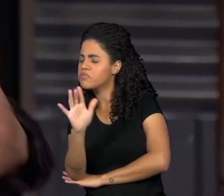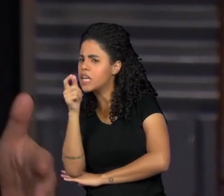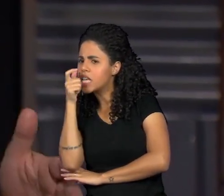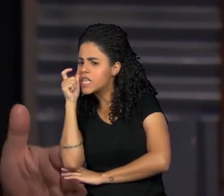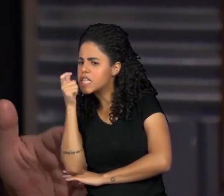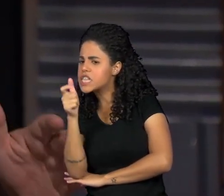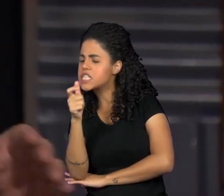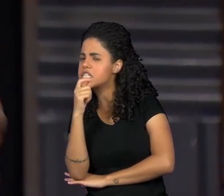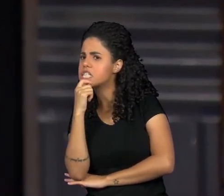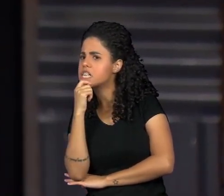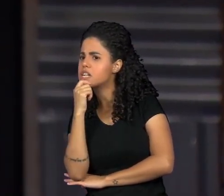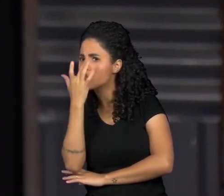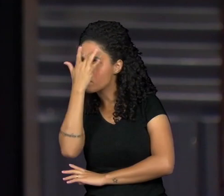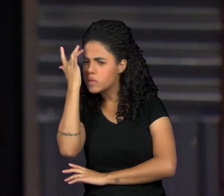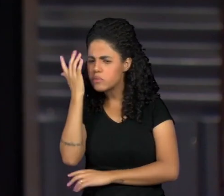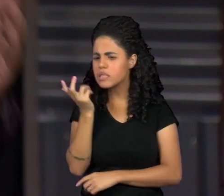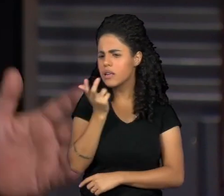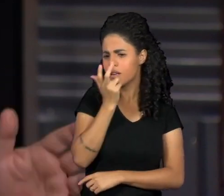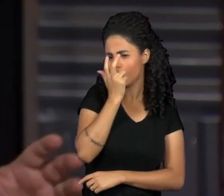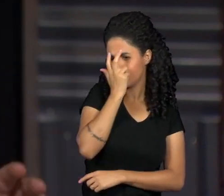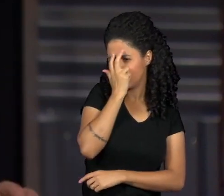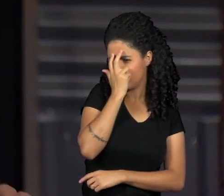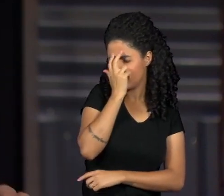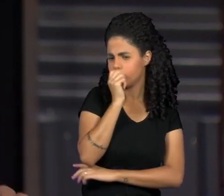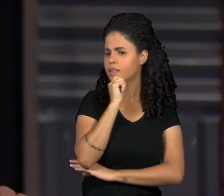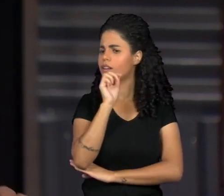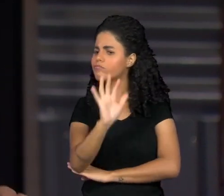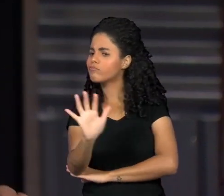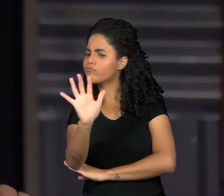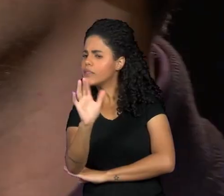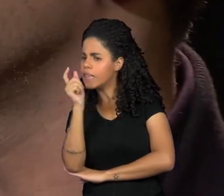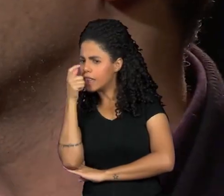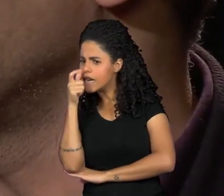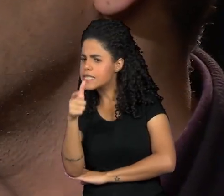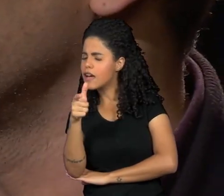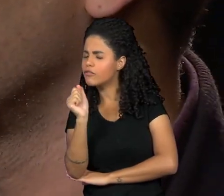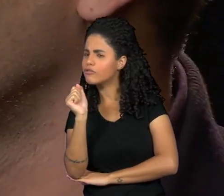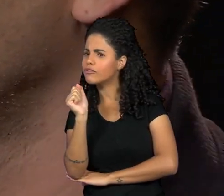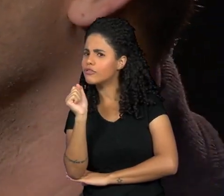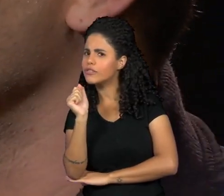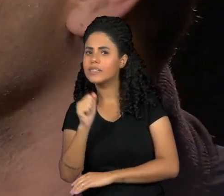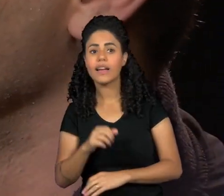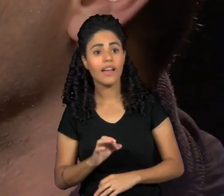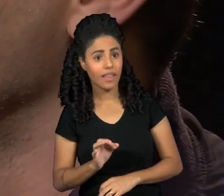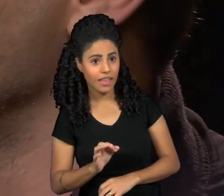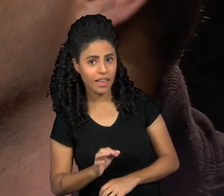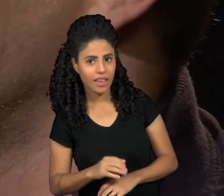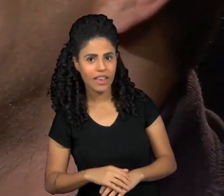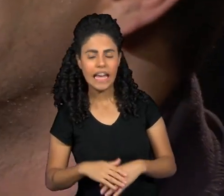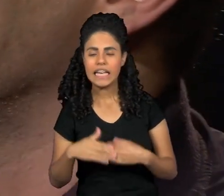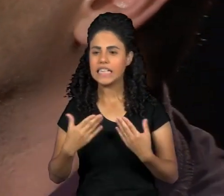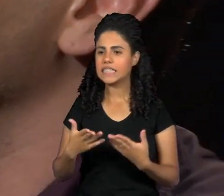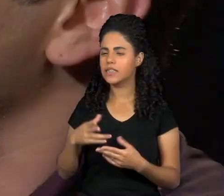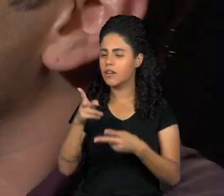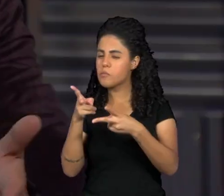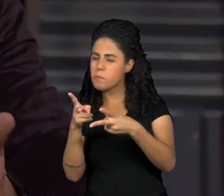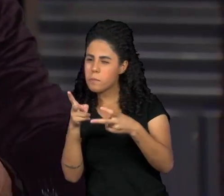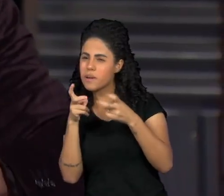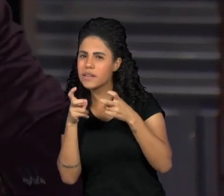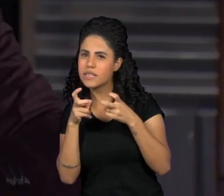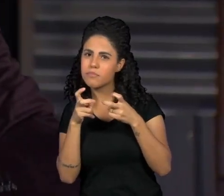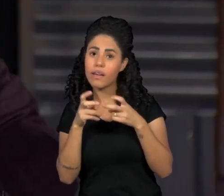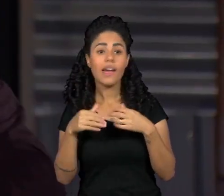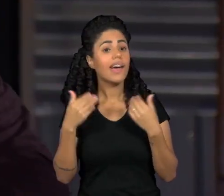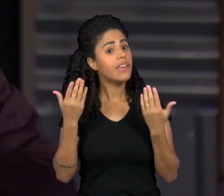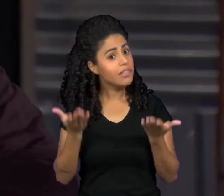Pessoas extremamente tímidas. Marlon Brando, né? Bom, quando ele estava atuando, não dava pra gente perceber muito que ele era Mas é aí que um entra